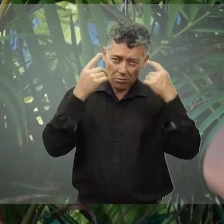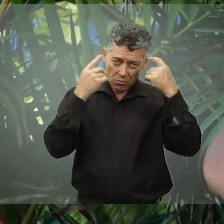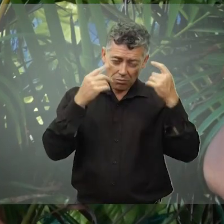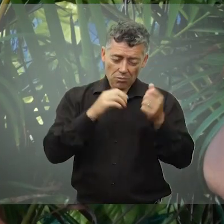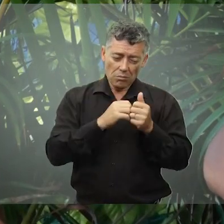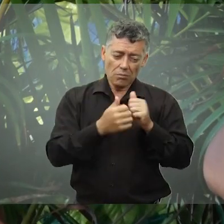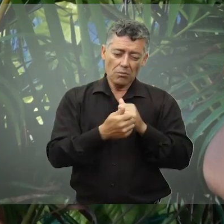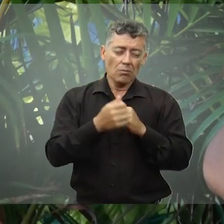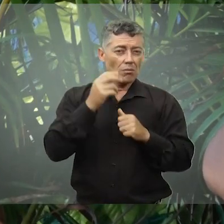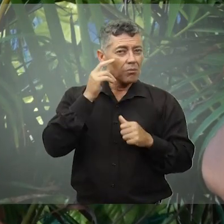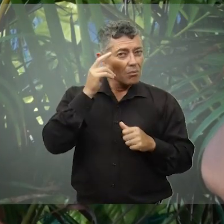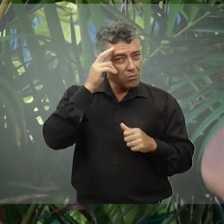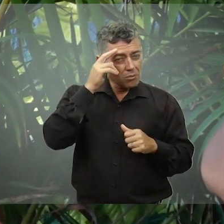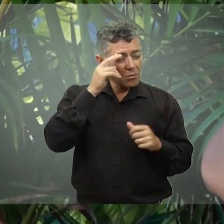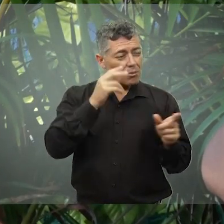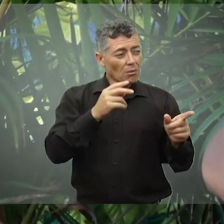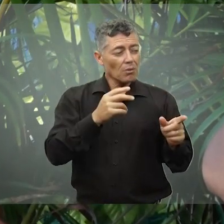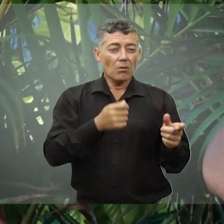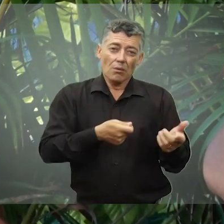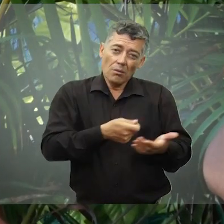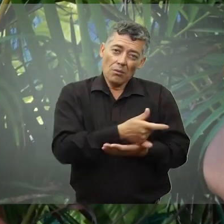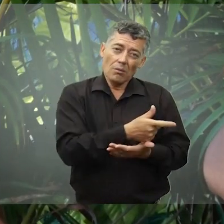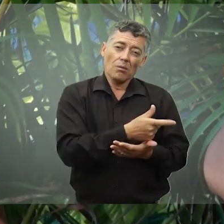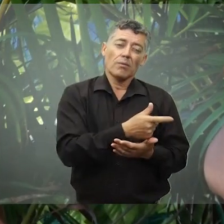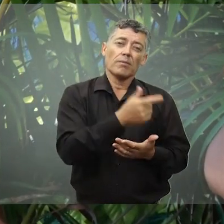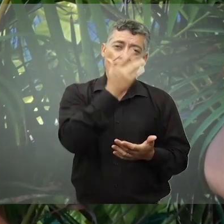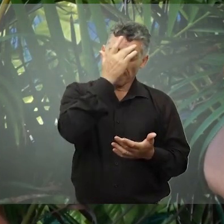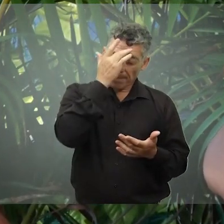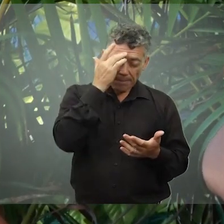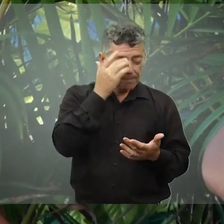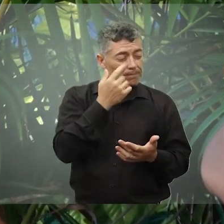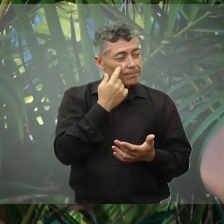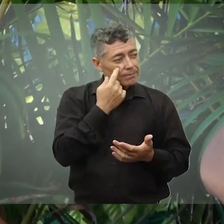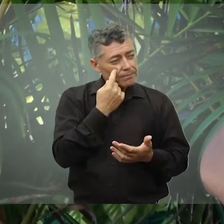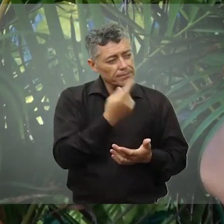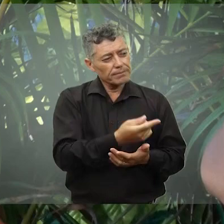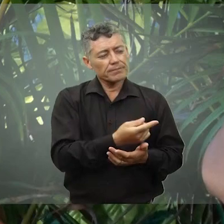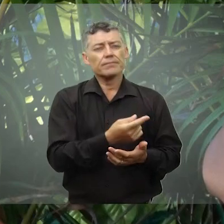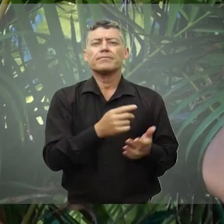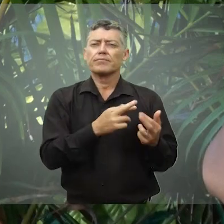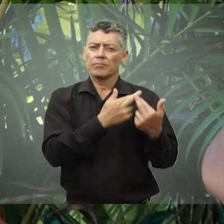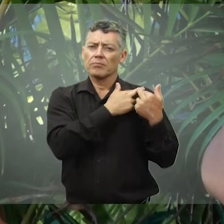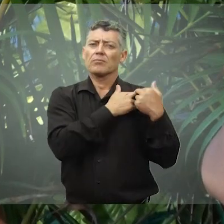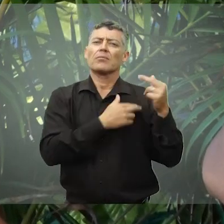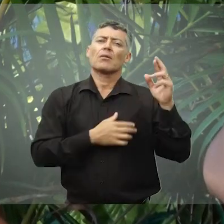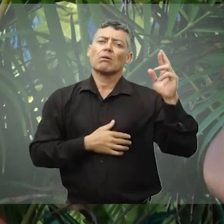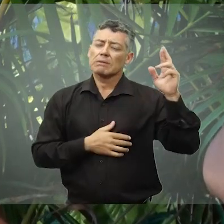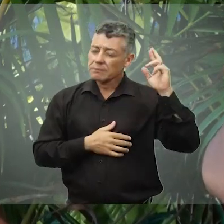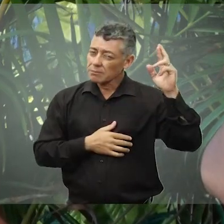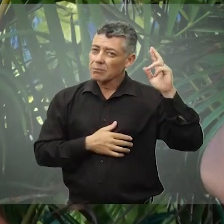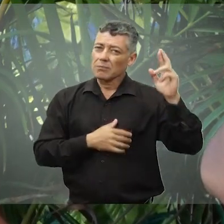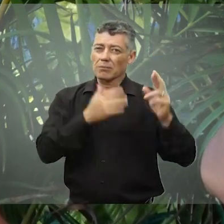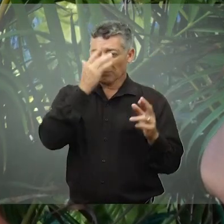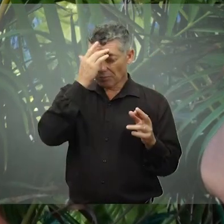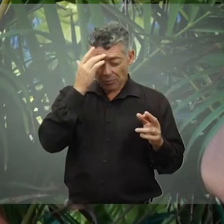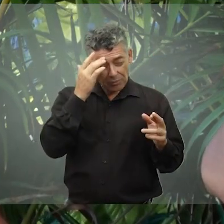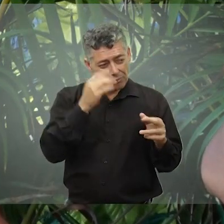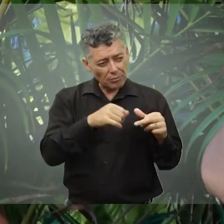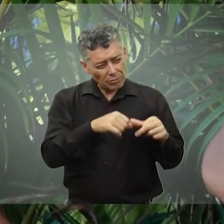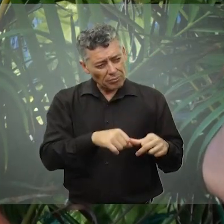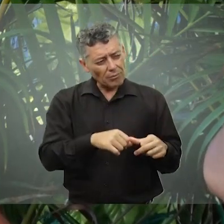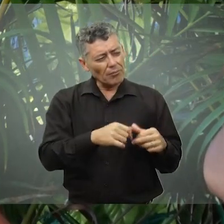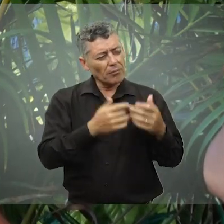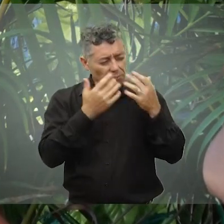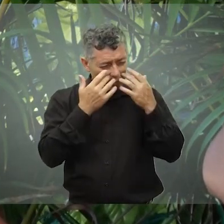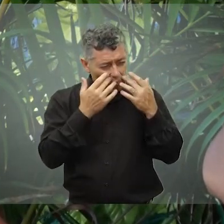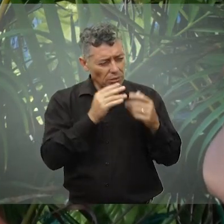foi com o que o público pagava para me ver. Eu acho que o artista tem que ter essa responsabilidade de que a pessoa está ali para te